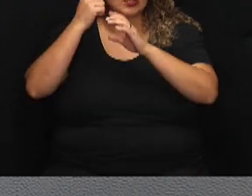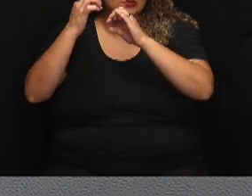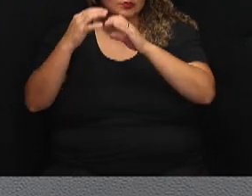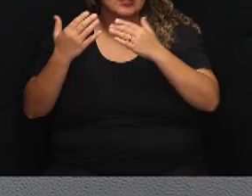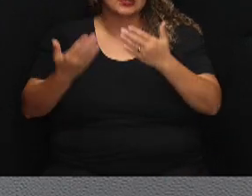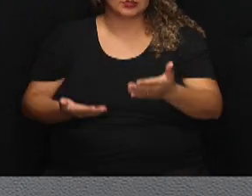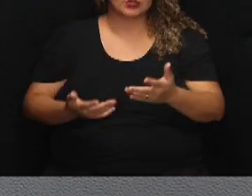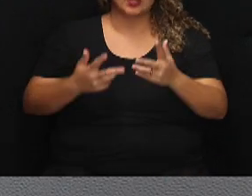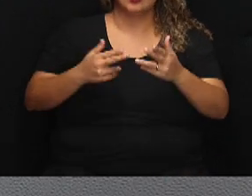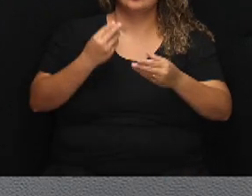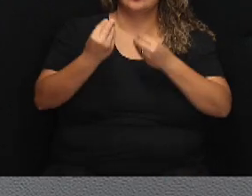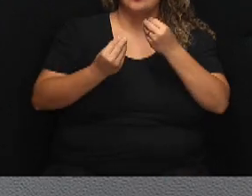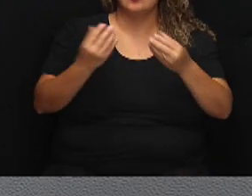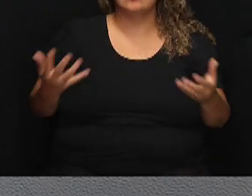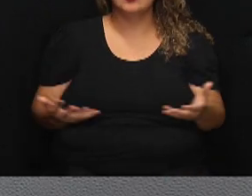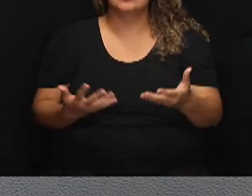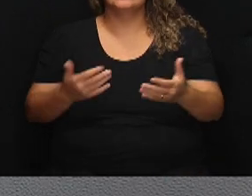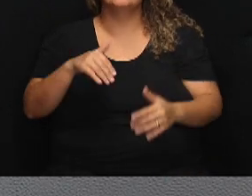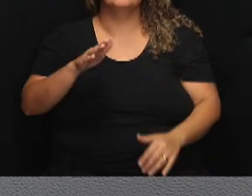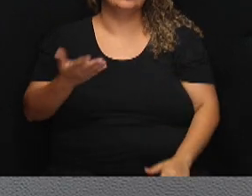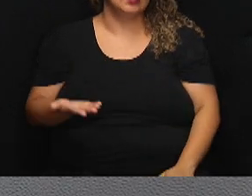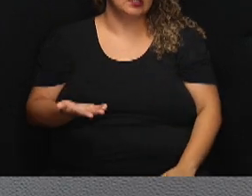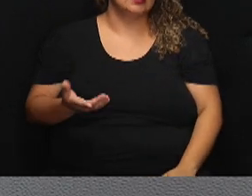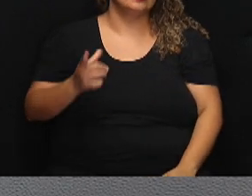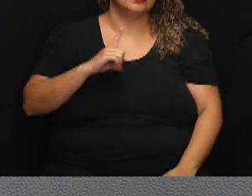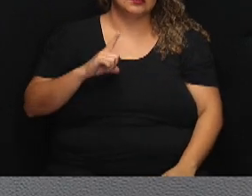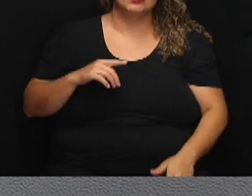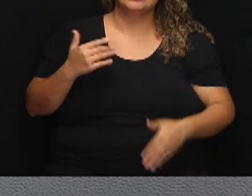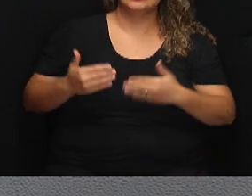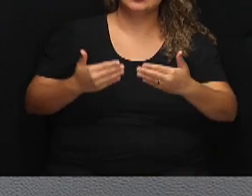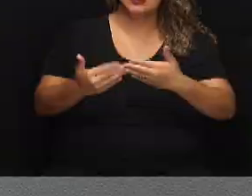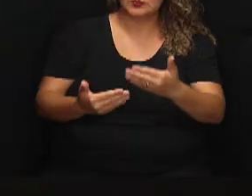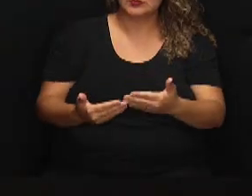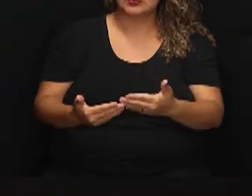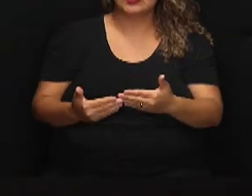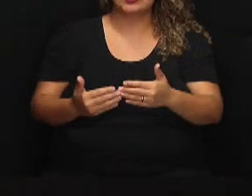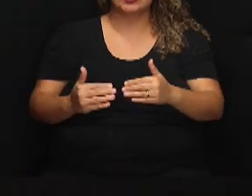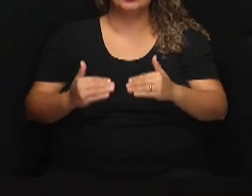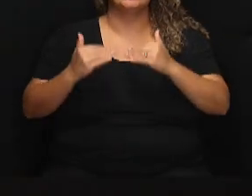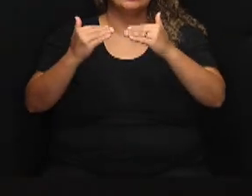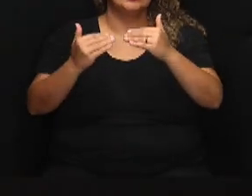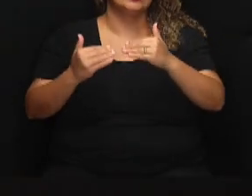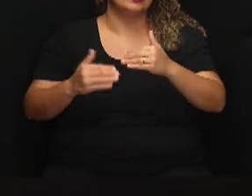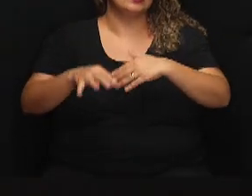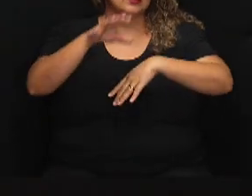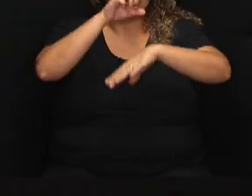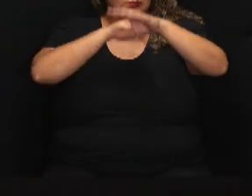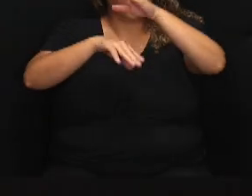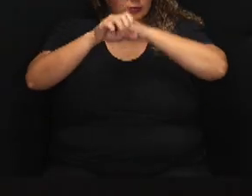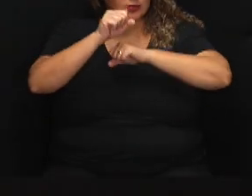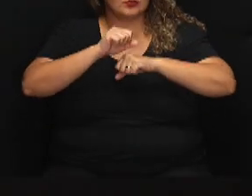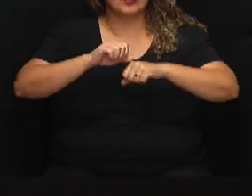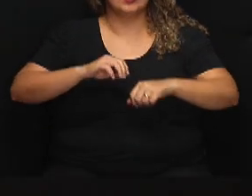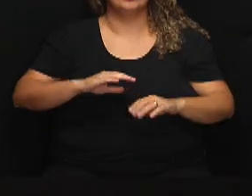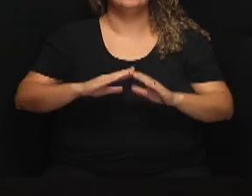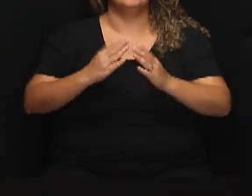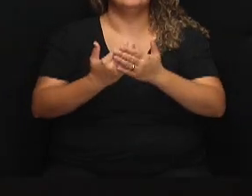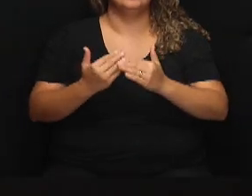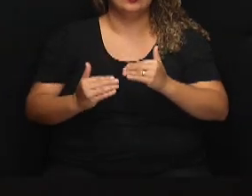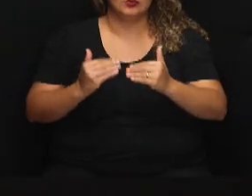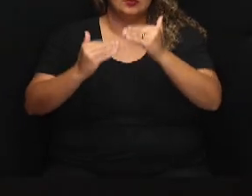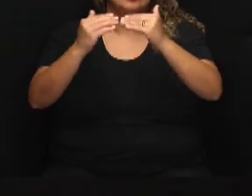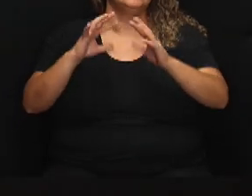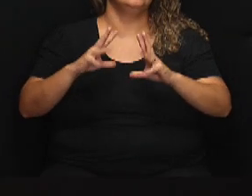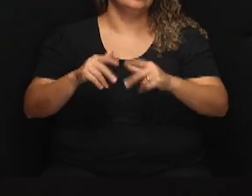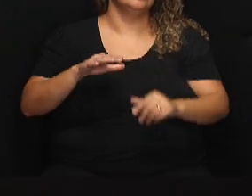isso, em como que a gente incentiva cada vez mais para ter esse processo de elevação de escolaridade em todos os níveis aqui no nosso